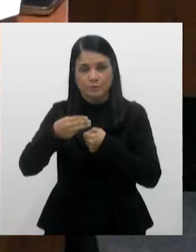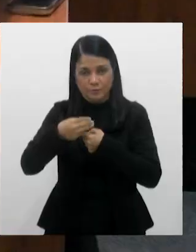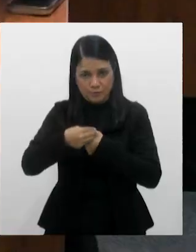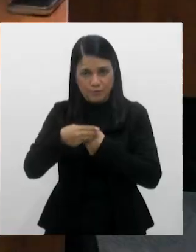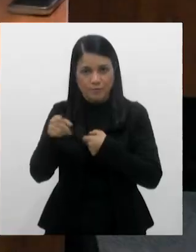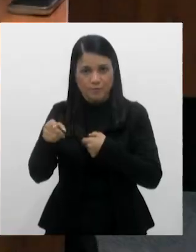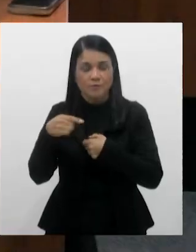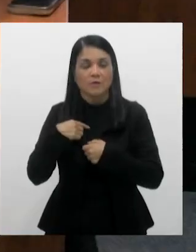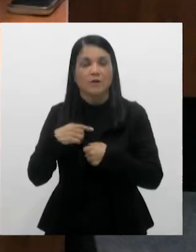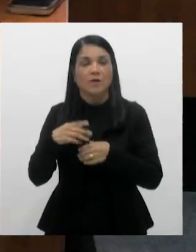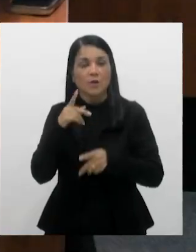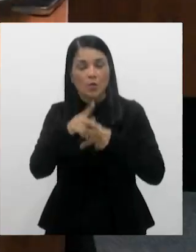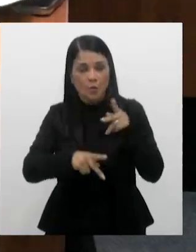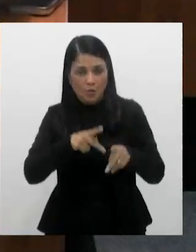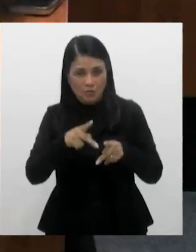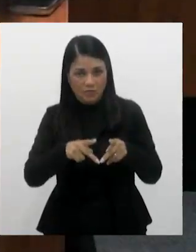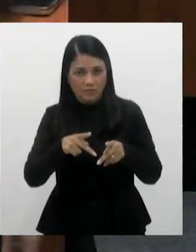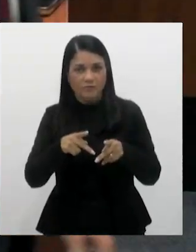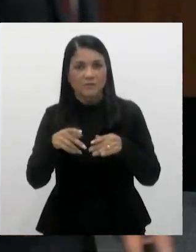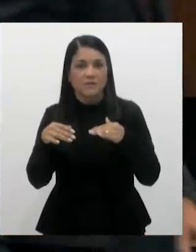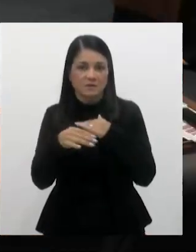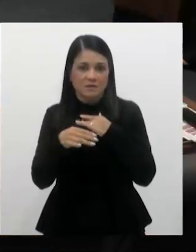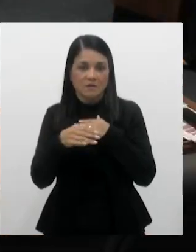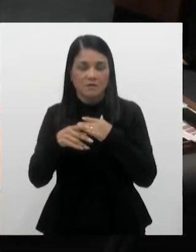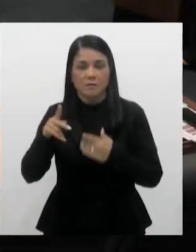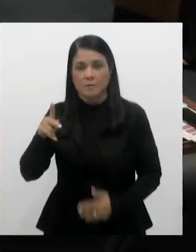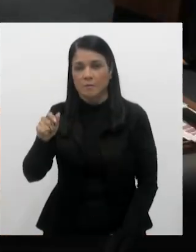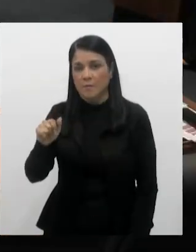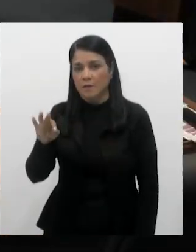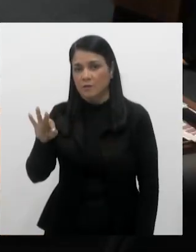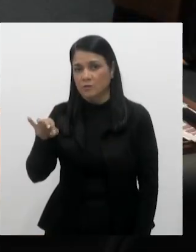Patido Alferes. Muito obrigado, presidente.